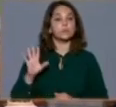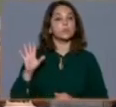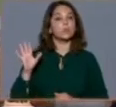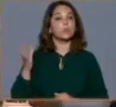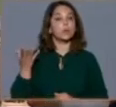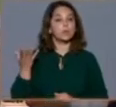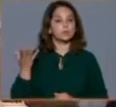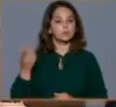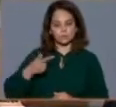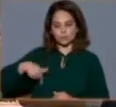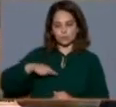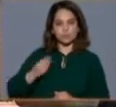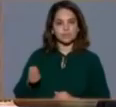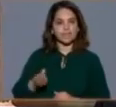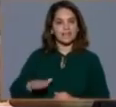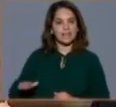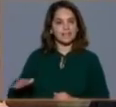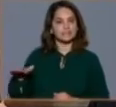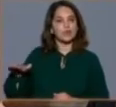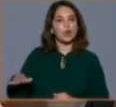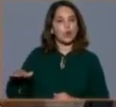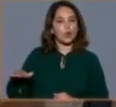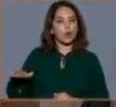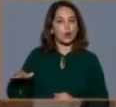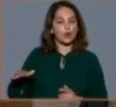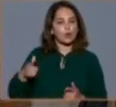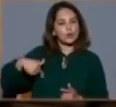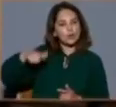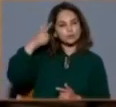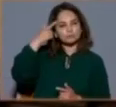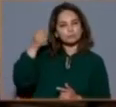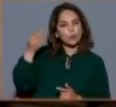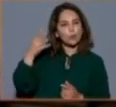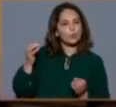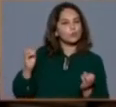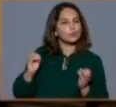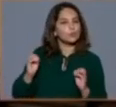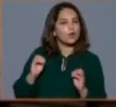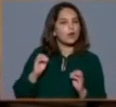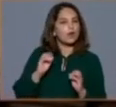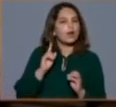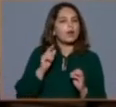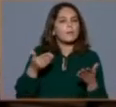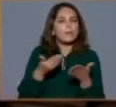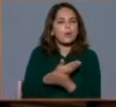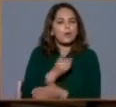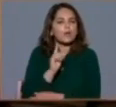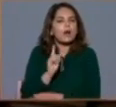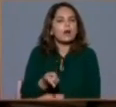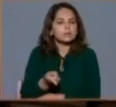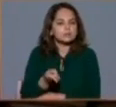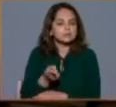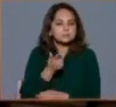Quando somos crianças muito pequenas, não compreendemos o que é morrer. Se